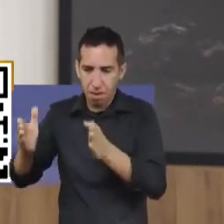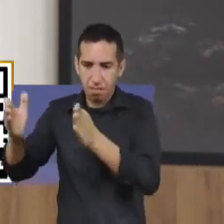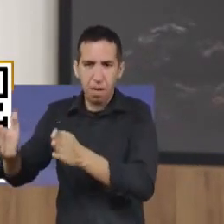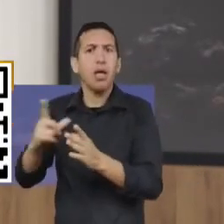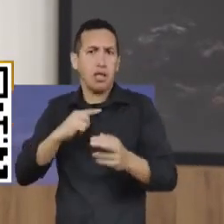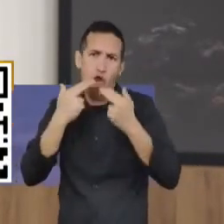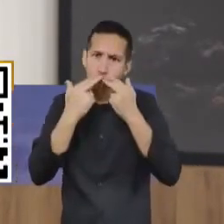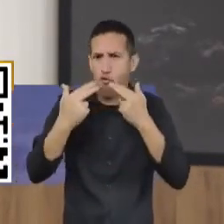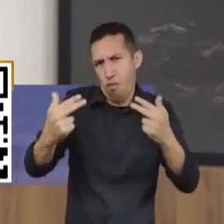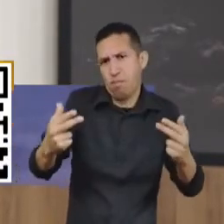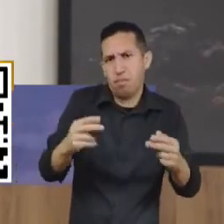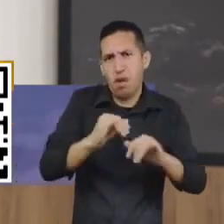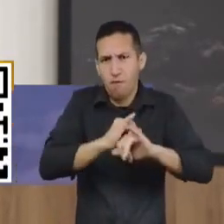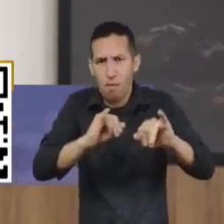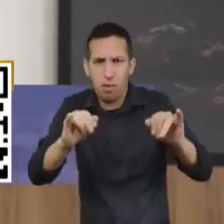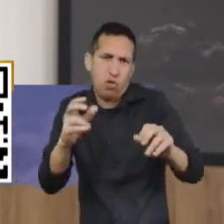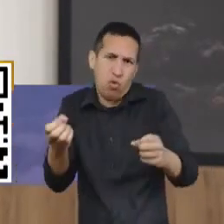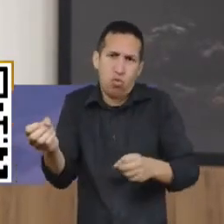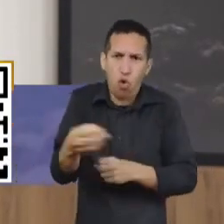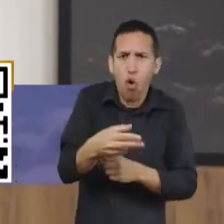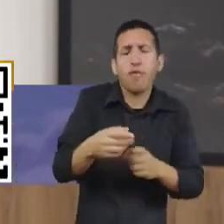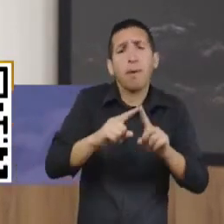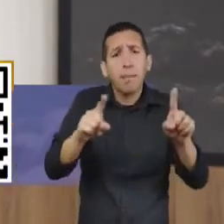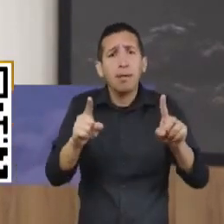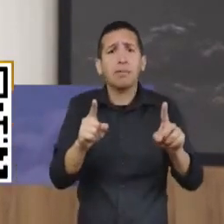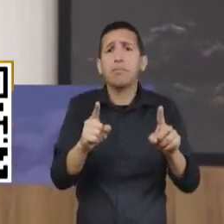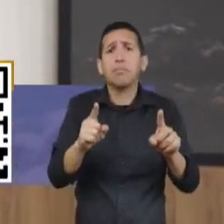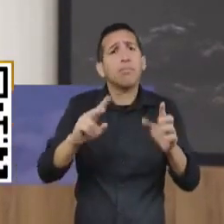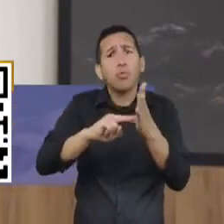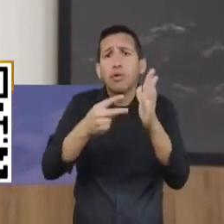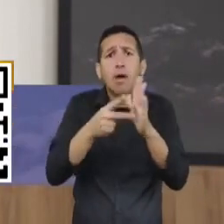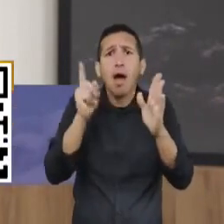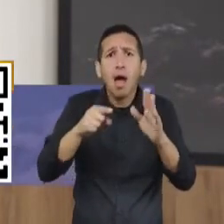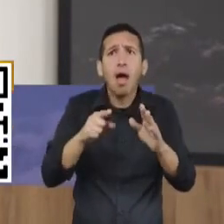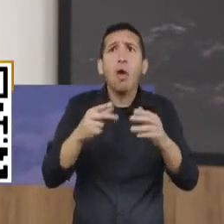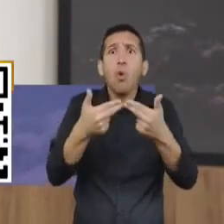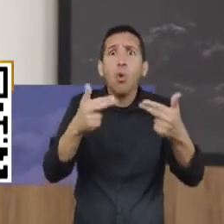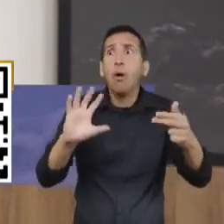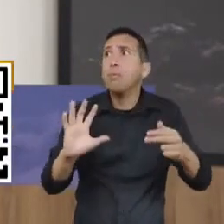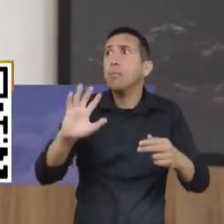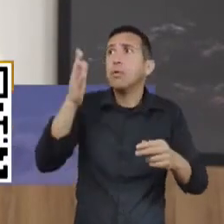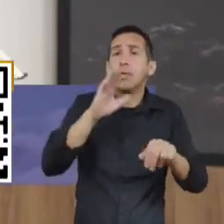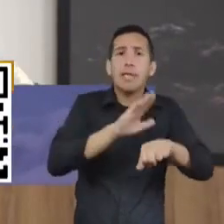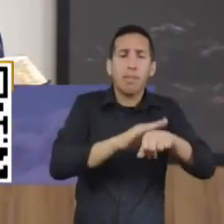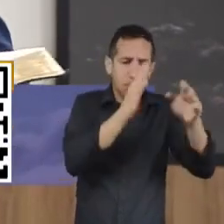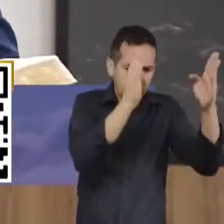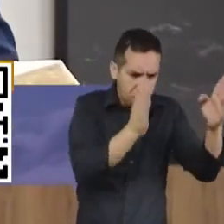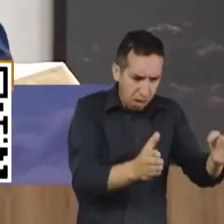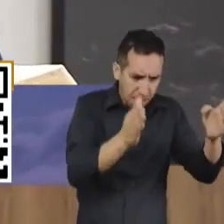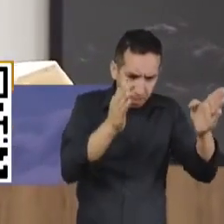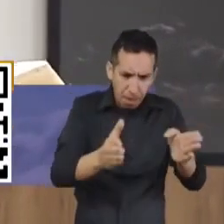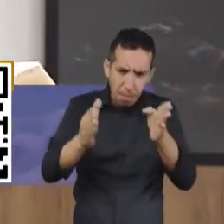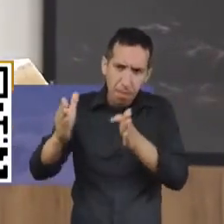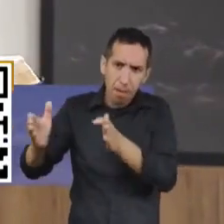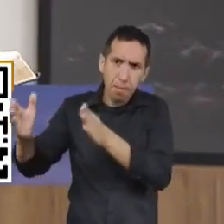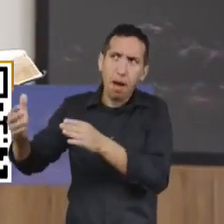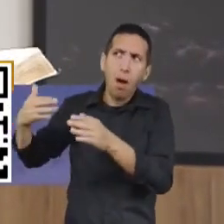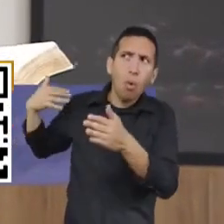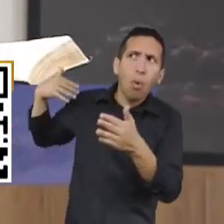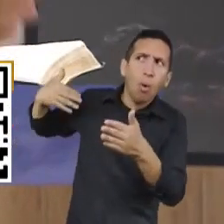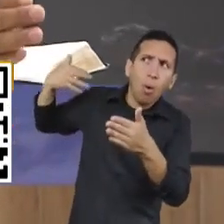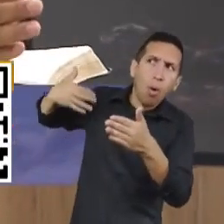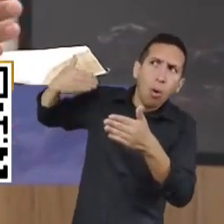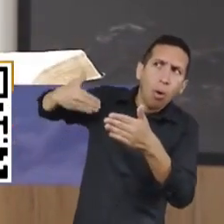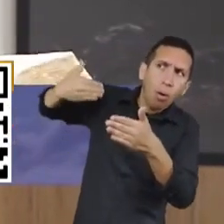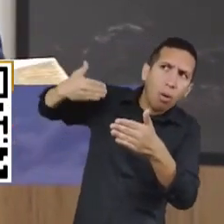informações novas com alguns eventos novos para que a gente possa então entender mais profundamente esse assunto E você fale porque